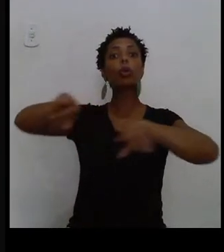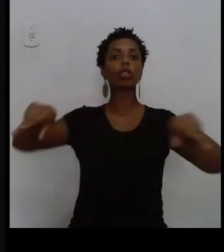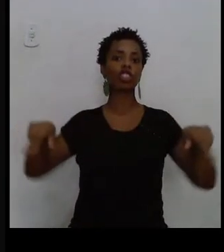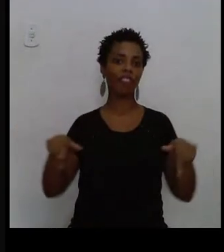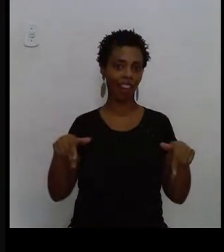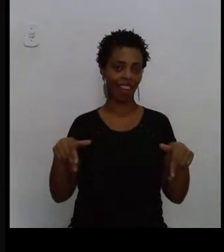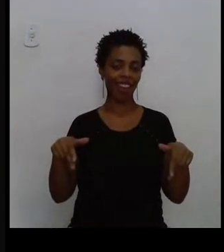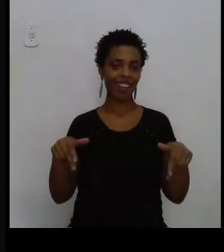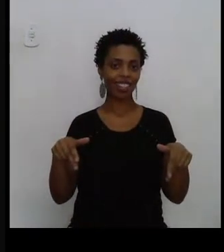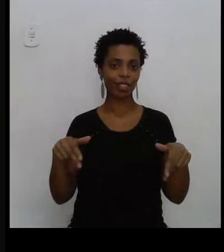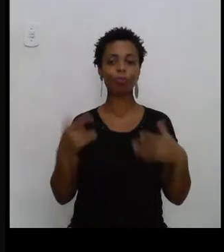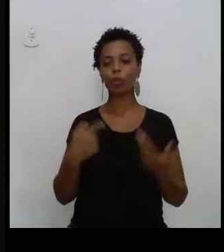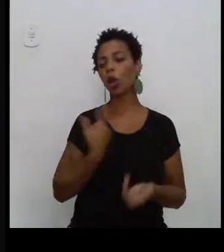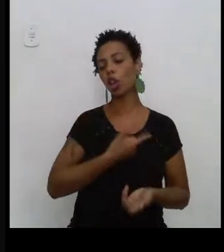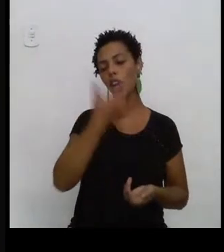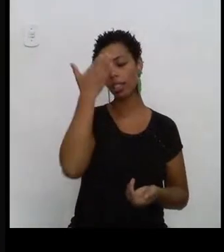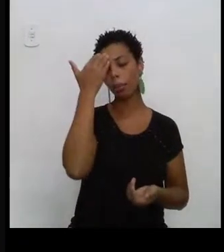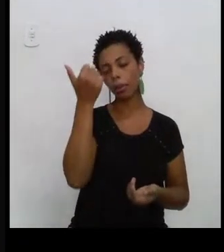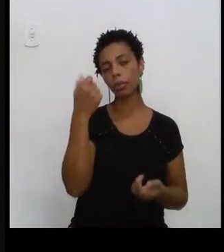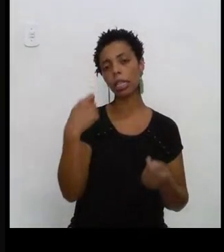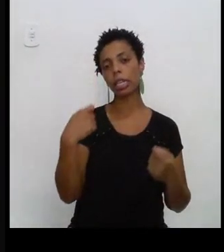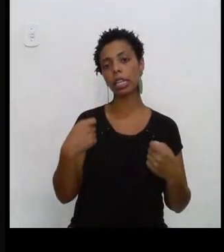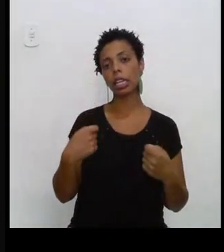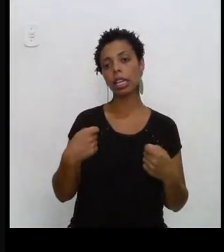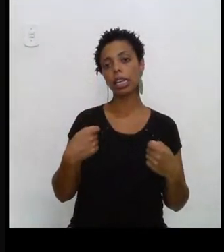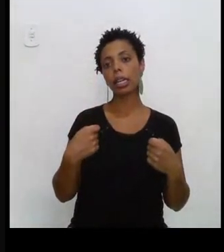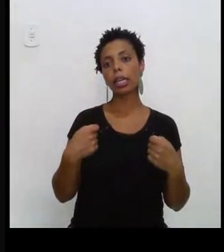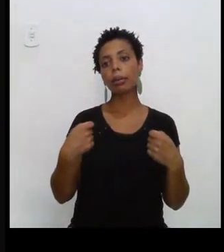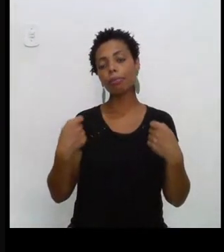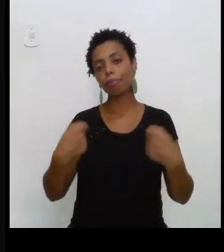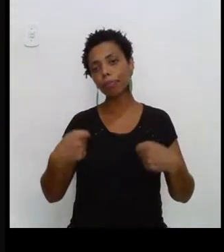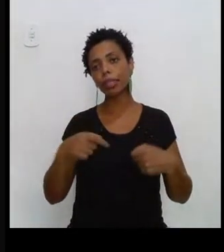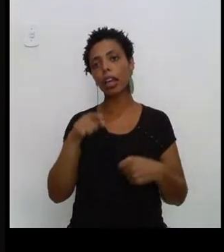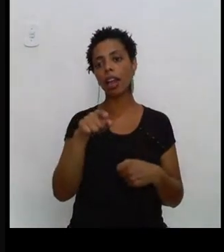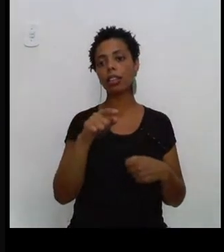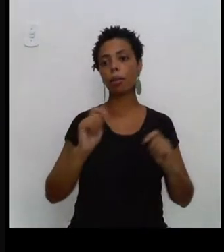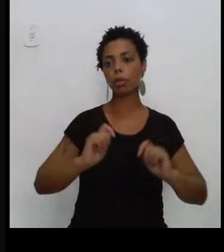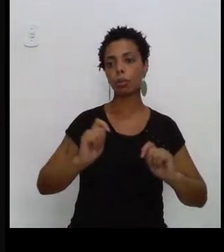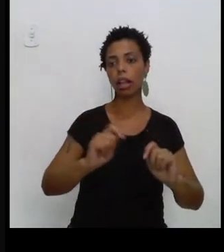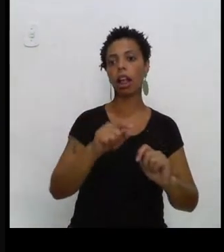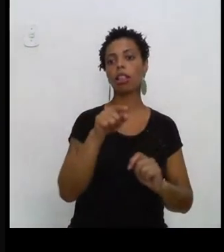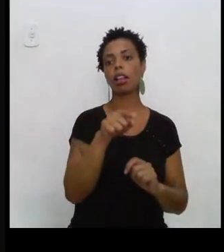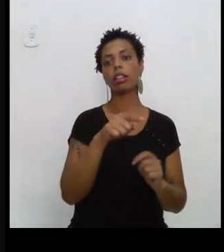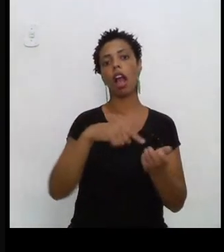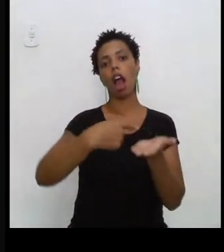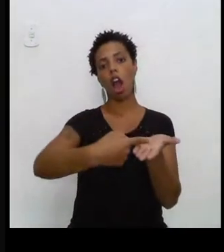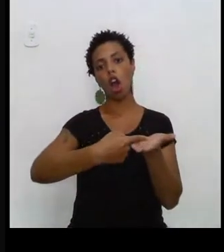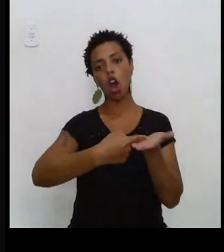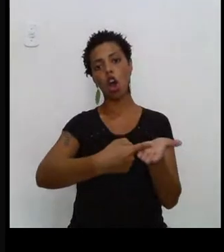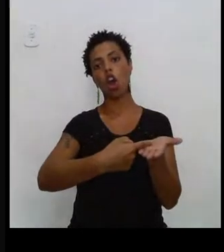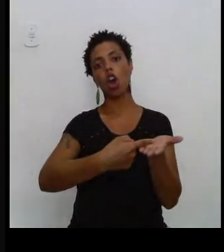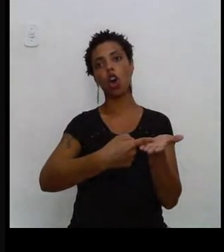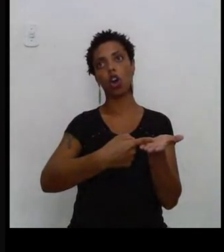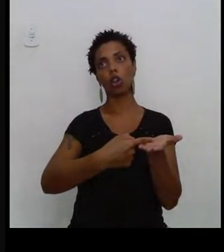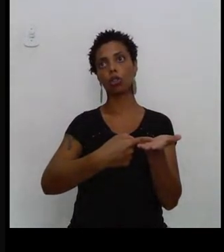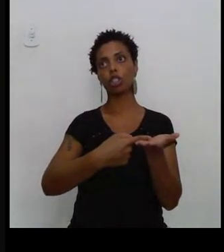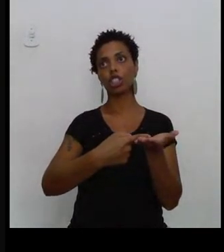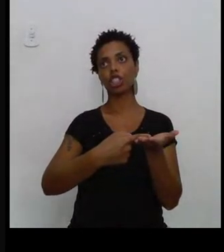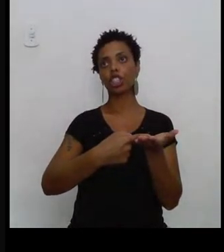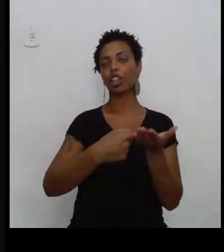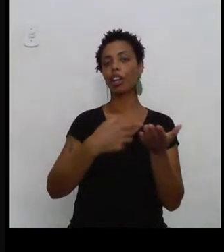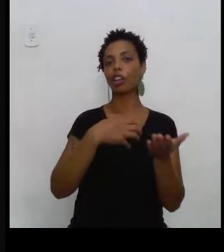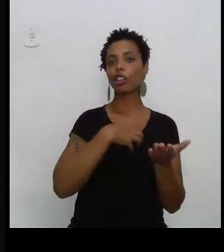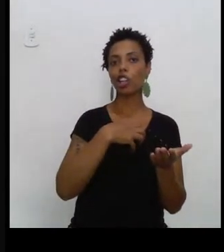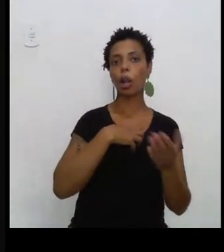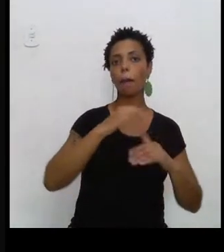não é só possibilidades está curta como prática crítica quando três Simônica cabeça na vidência é